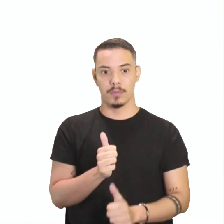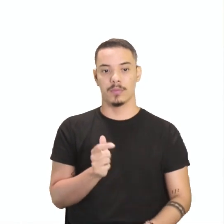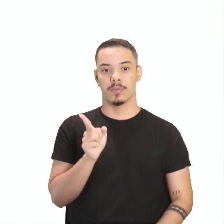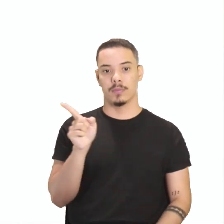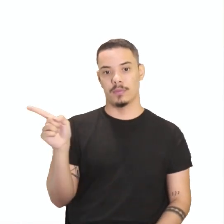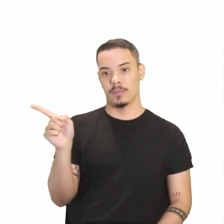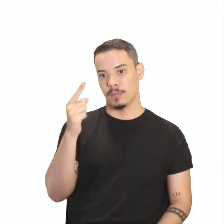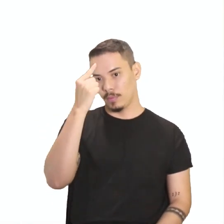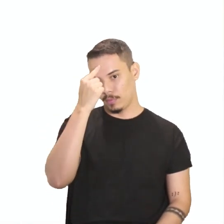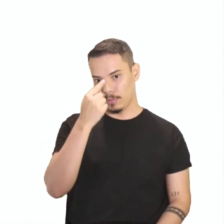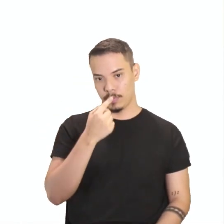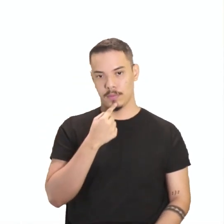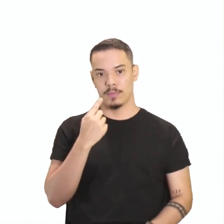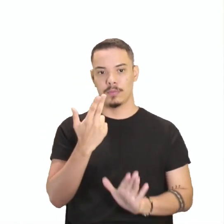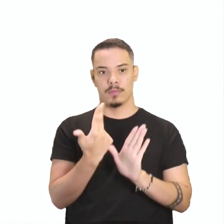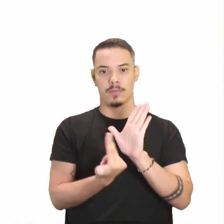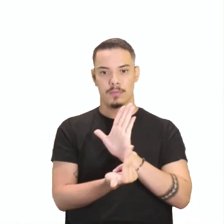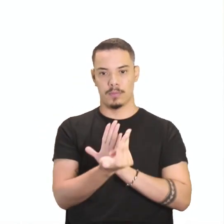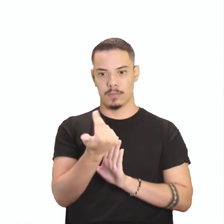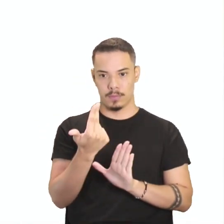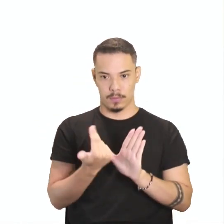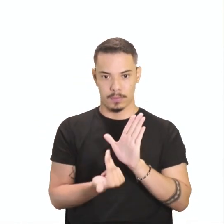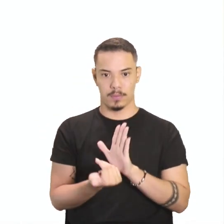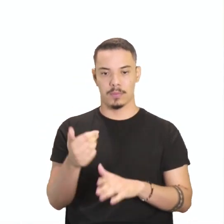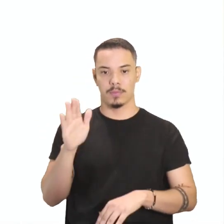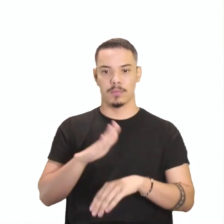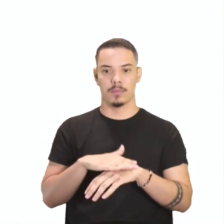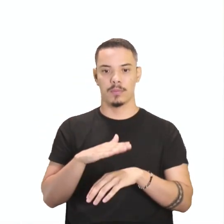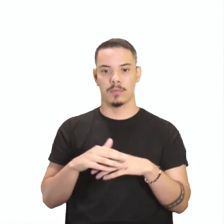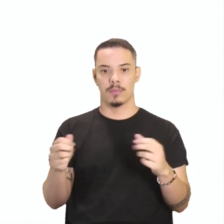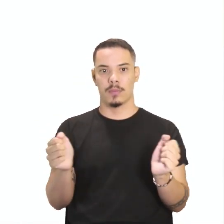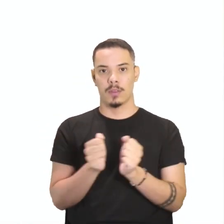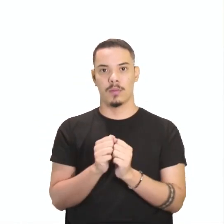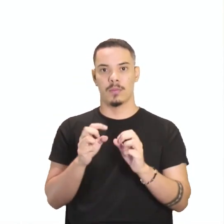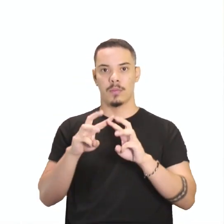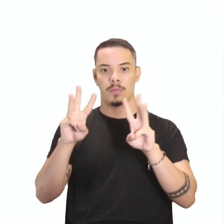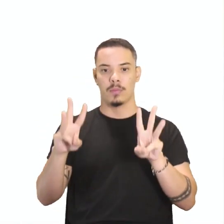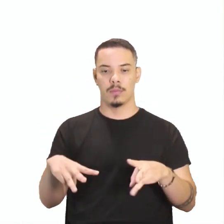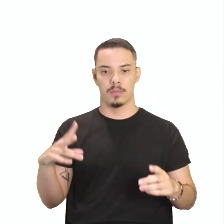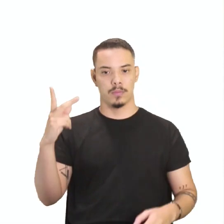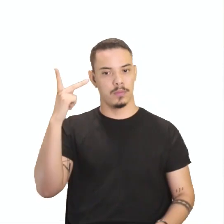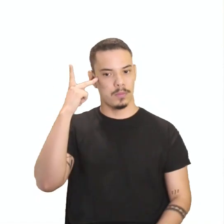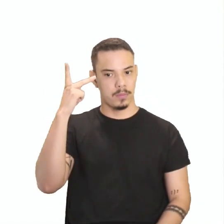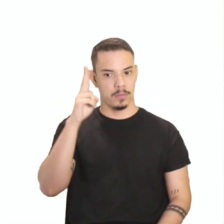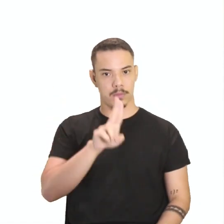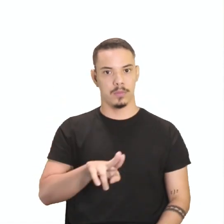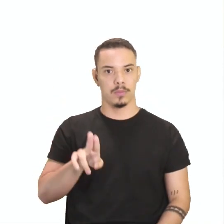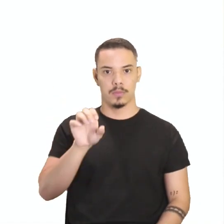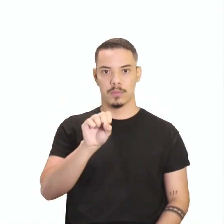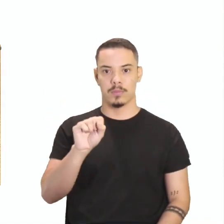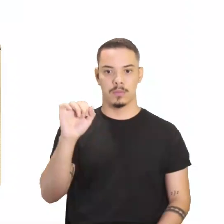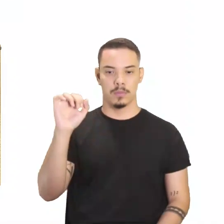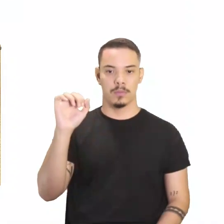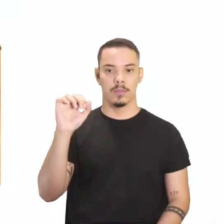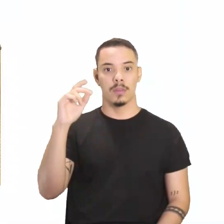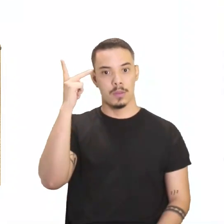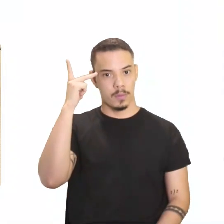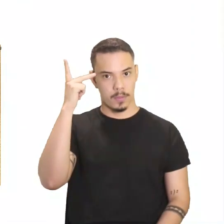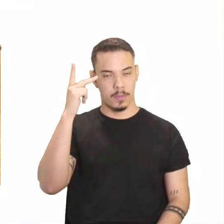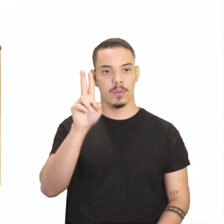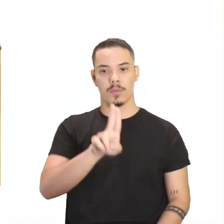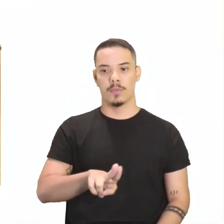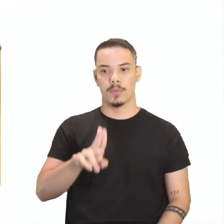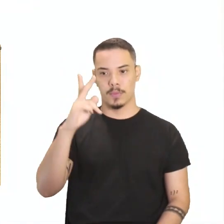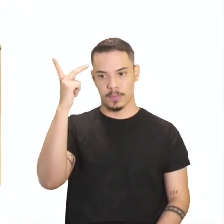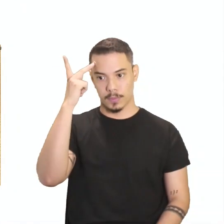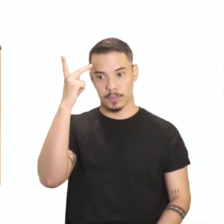aí de Alfredo Nofini, né? Obra que entrega o acervo do Museu Paulista da USP. Vamos lá então. Isso. O